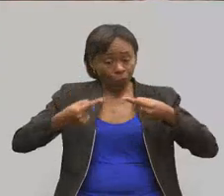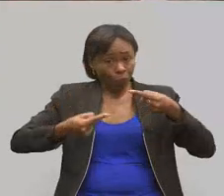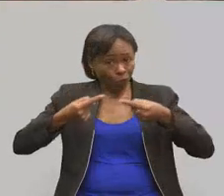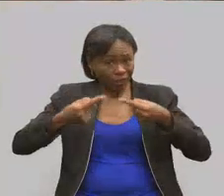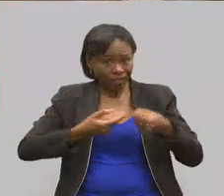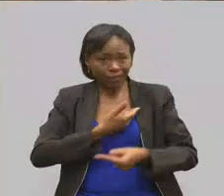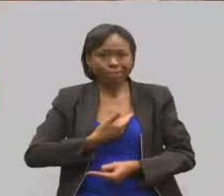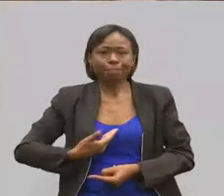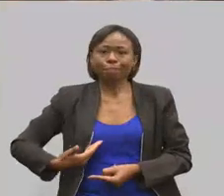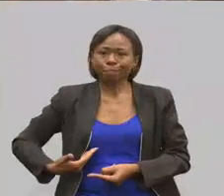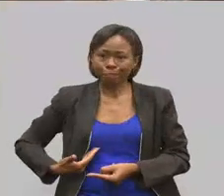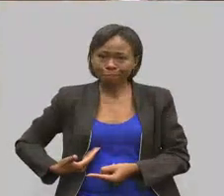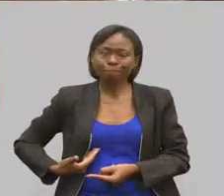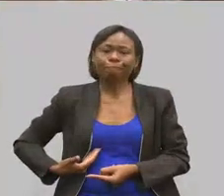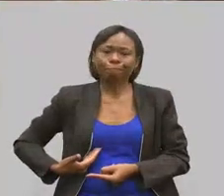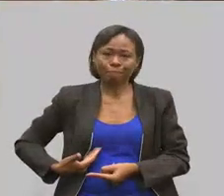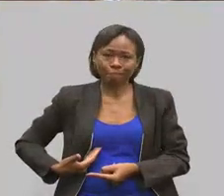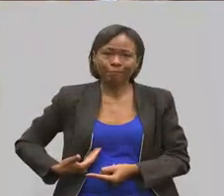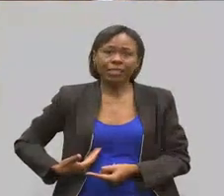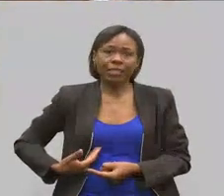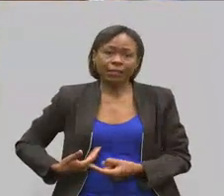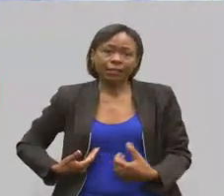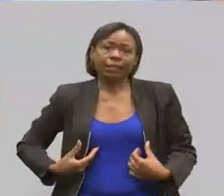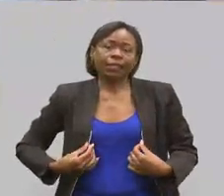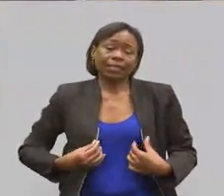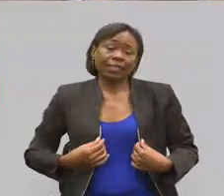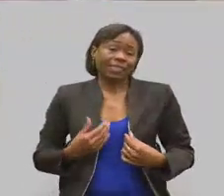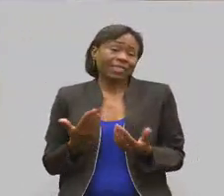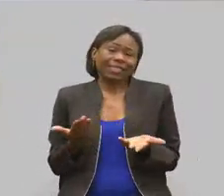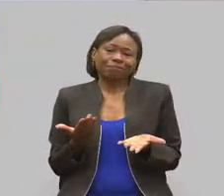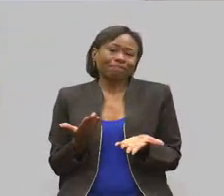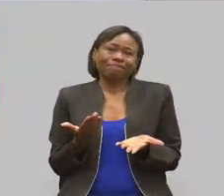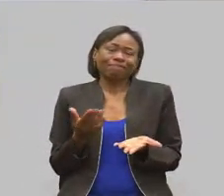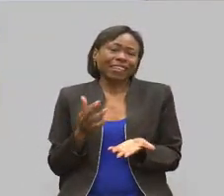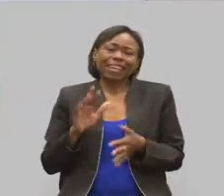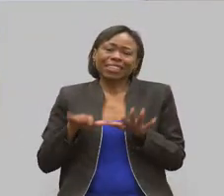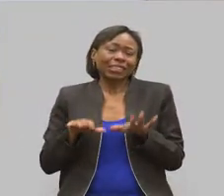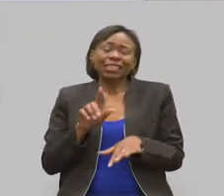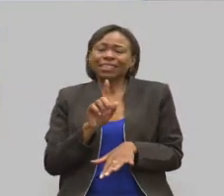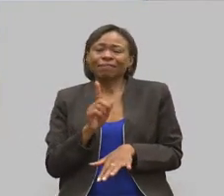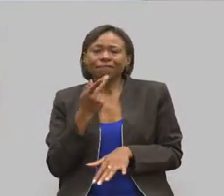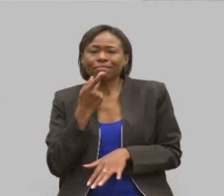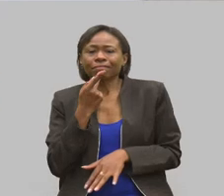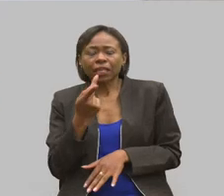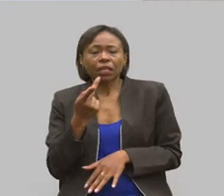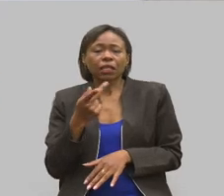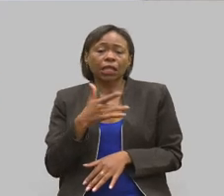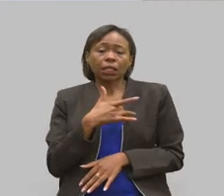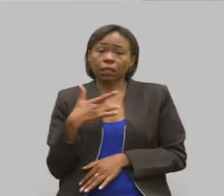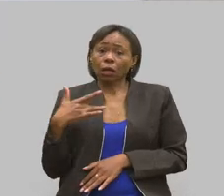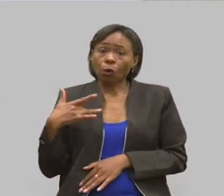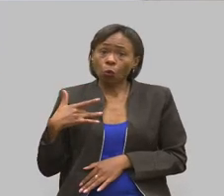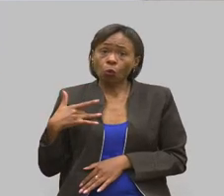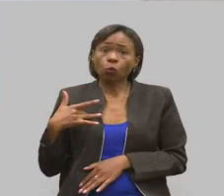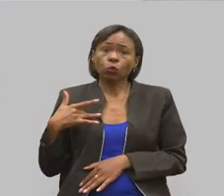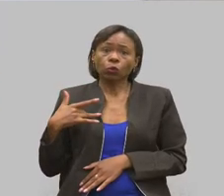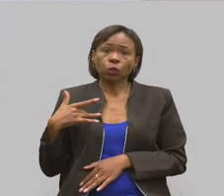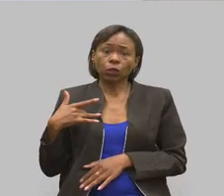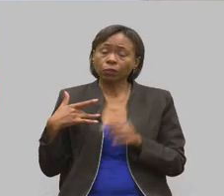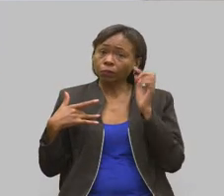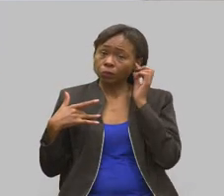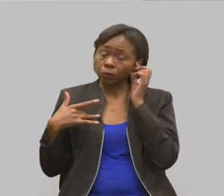né que nem sempre falam da Saúde multiprofissional o senhor como né sempre veio